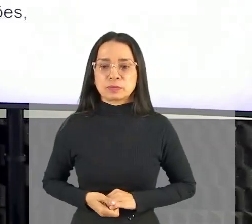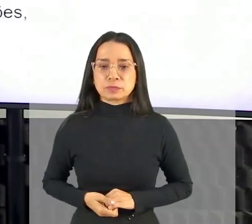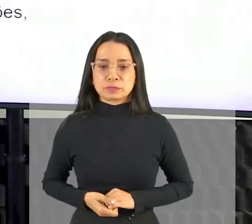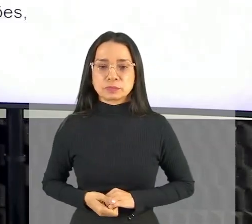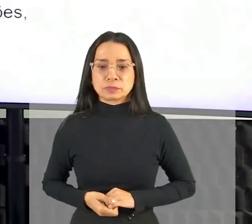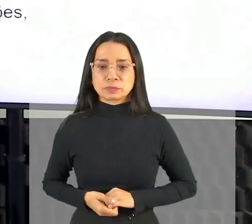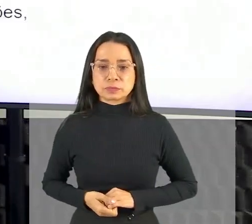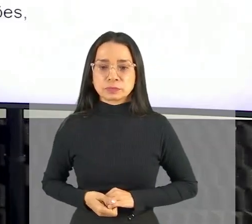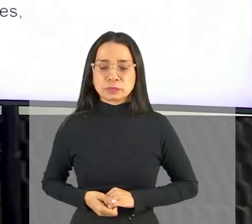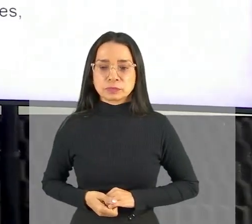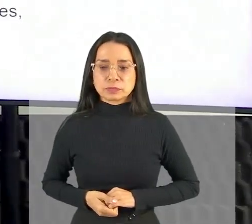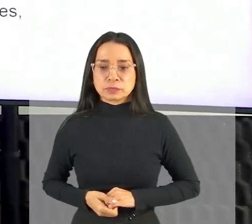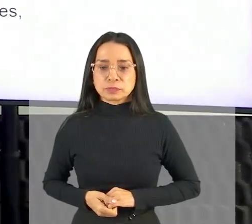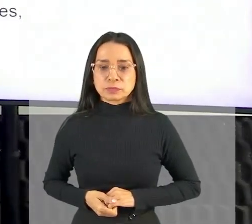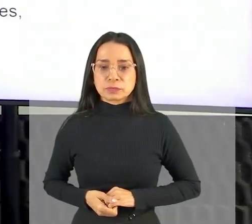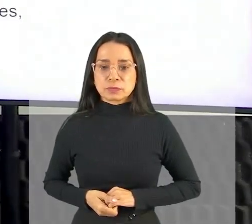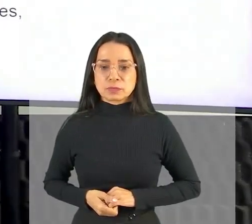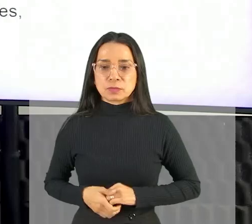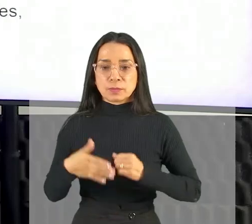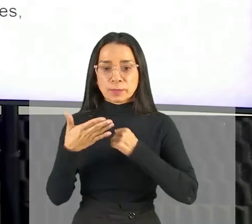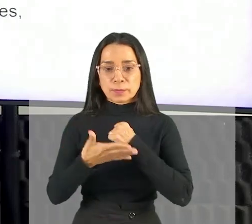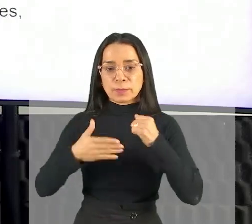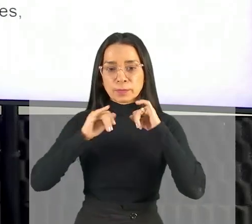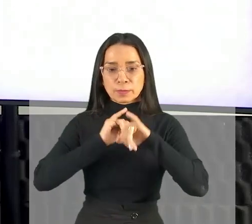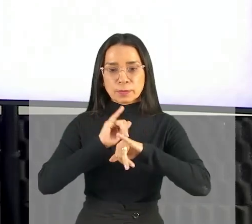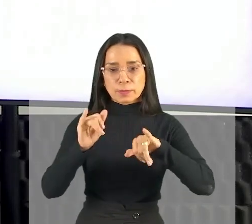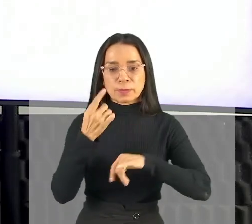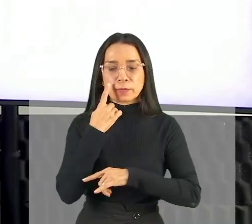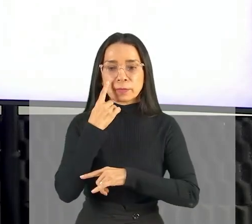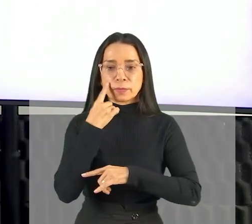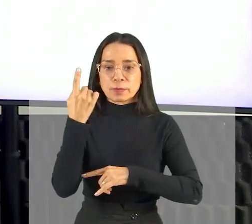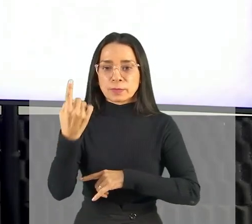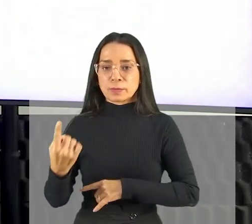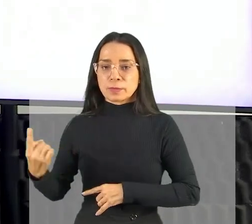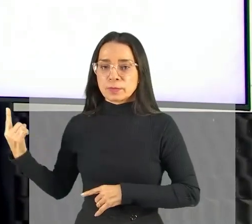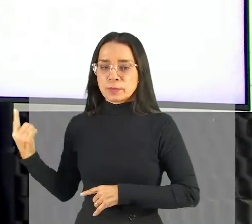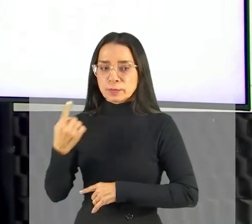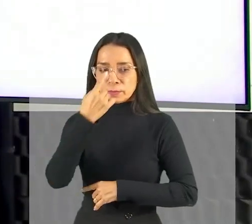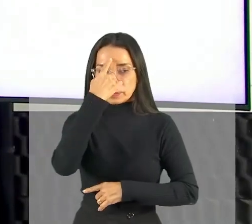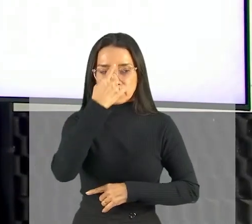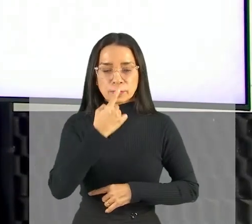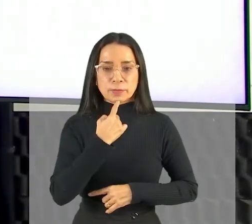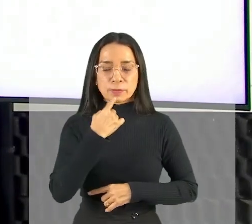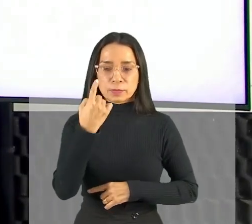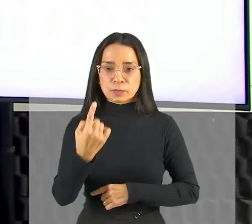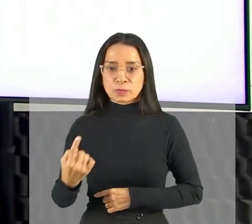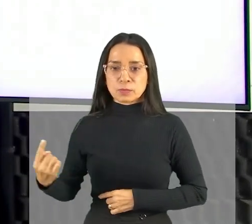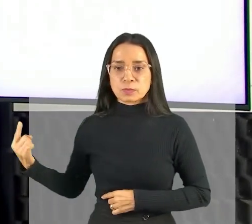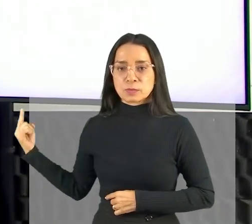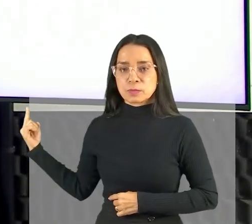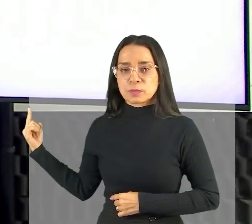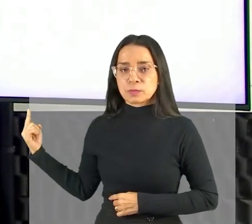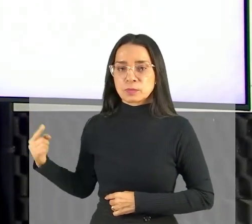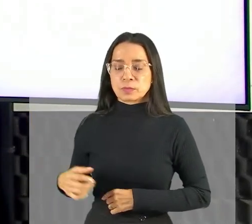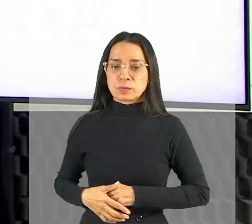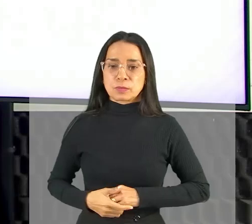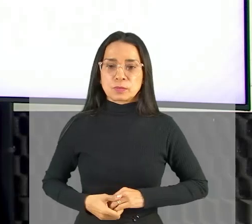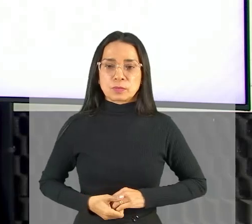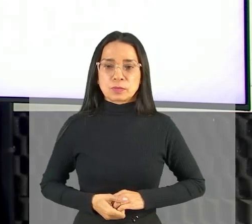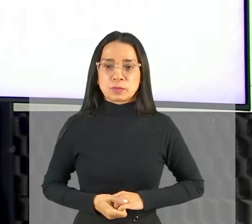tá então com base nessas informações consid o heredograma Então vamos ver aqui